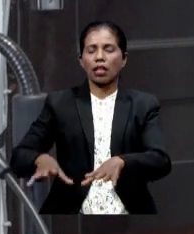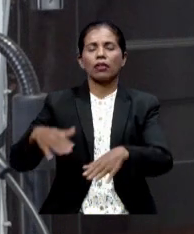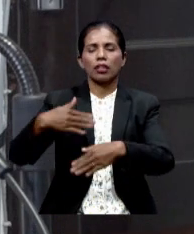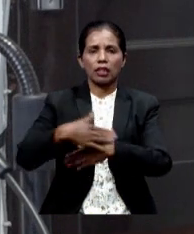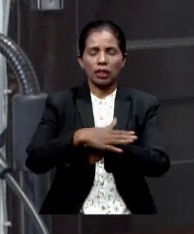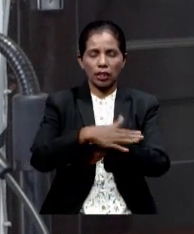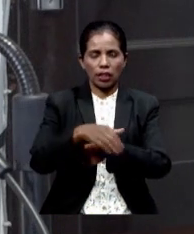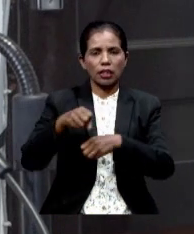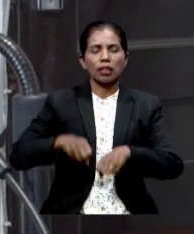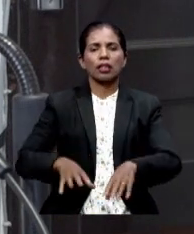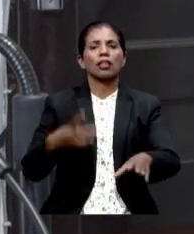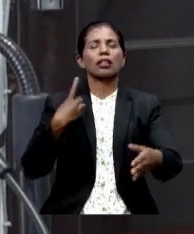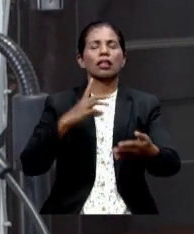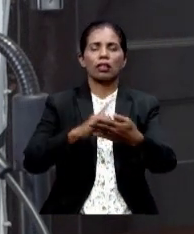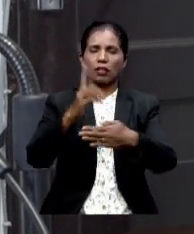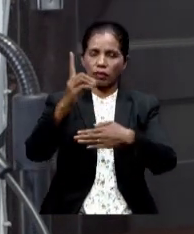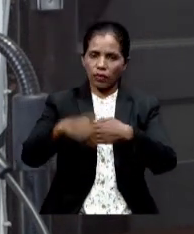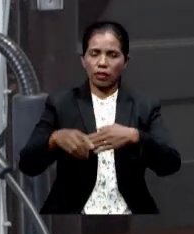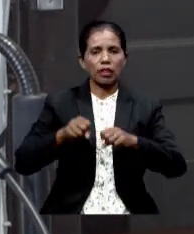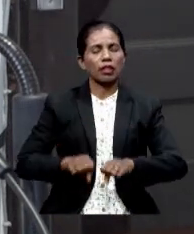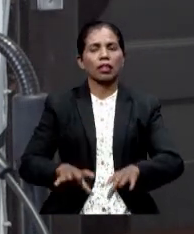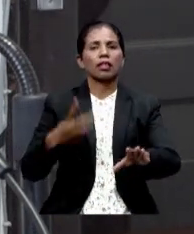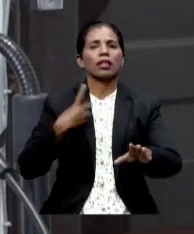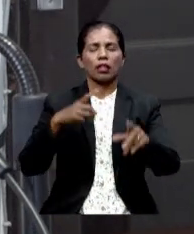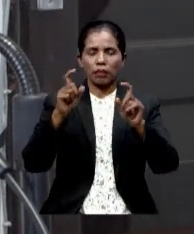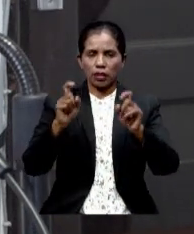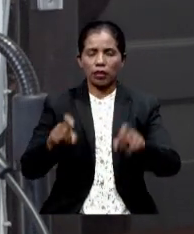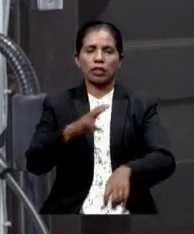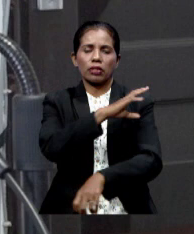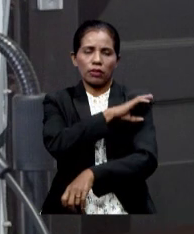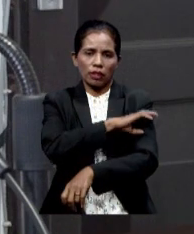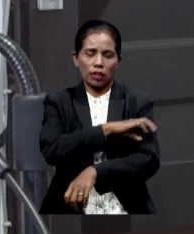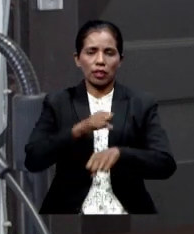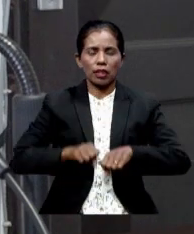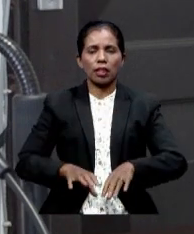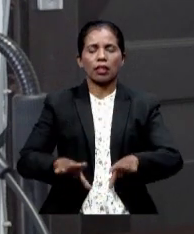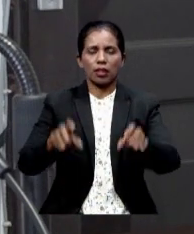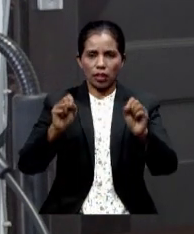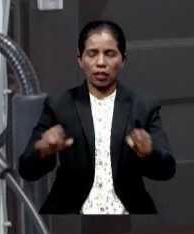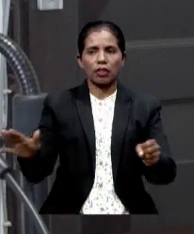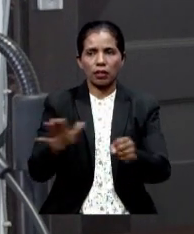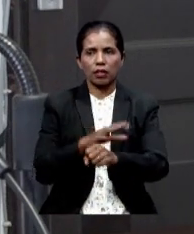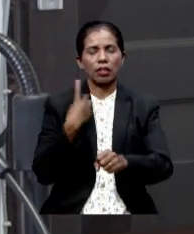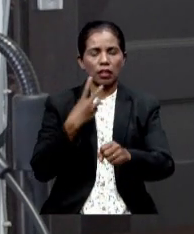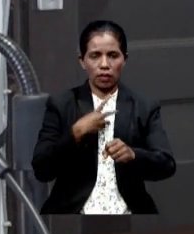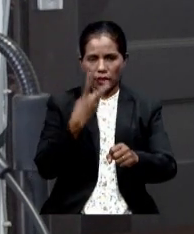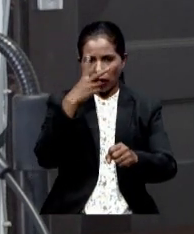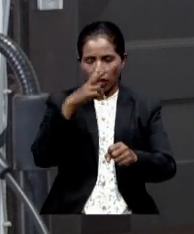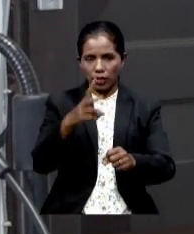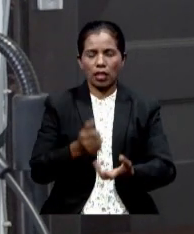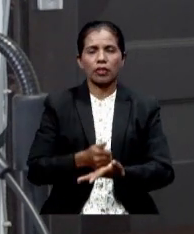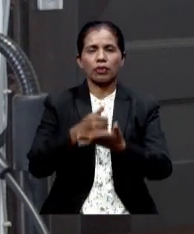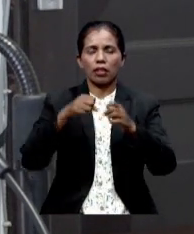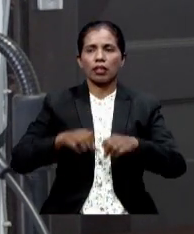Mas bem, ita tu desenvolve tasi, ita precisa segurança tasi, ne tenge máximo, foi uma que ita bela explora tasi. Ita